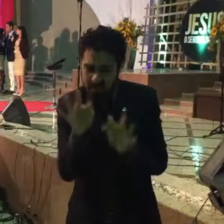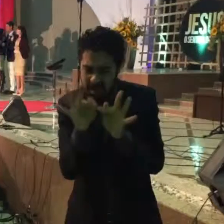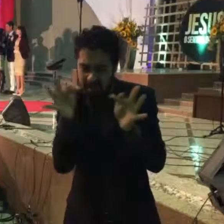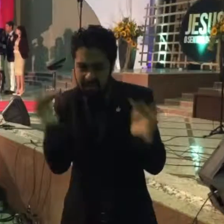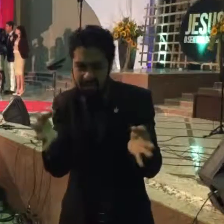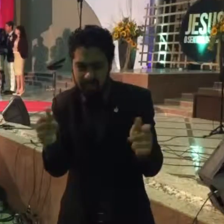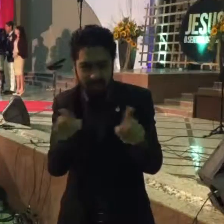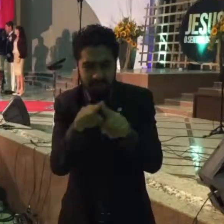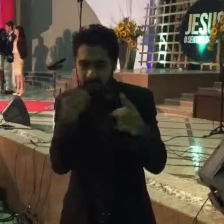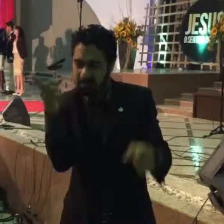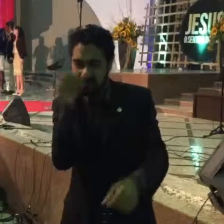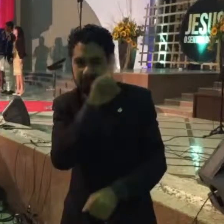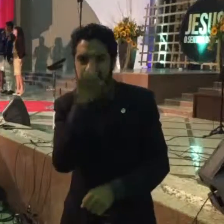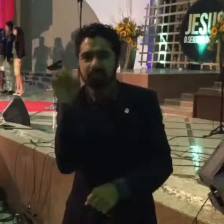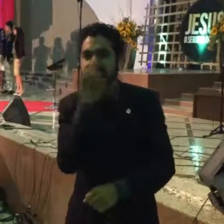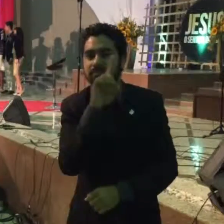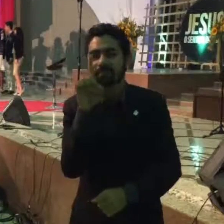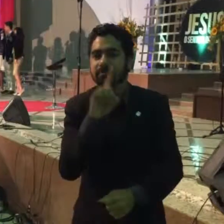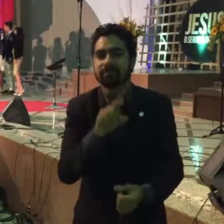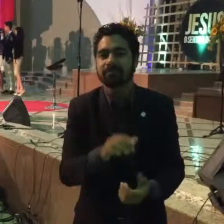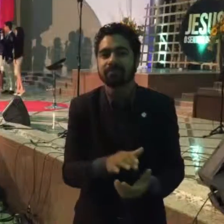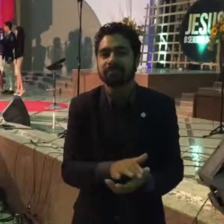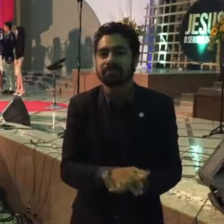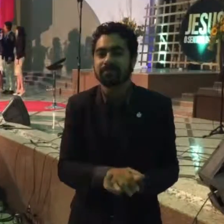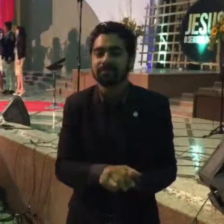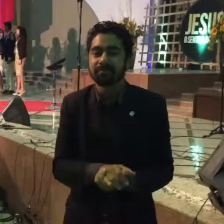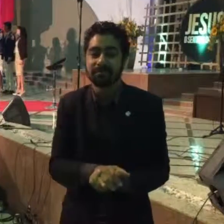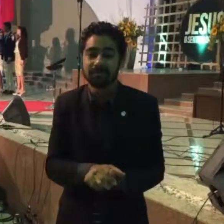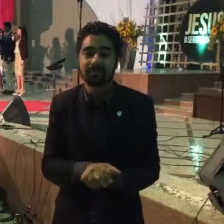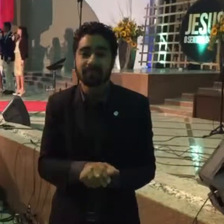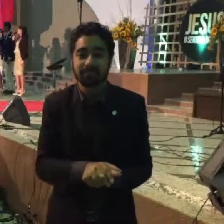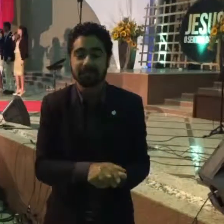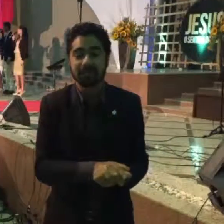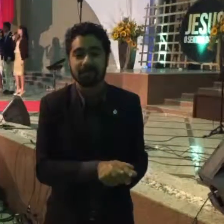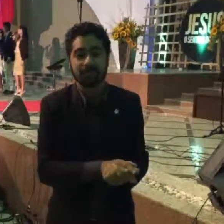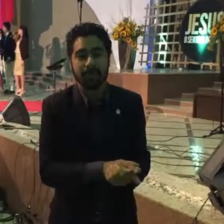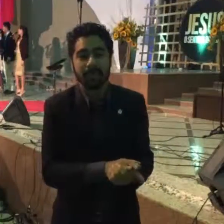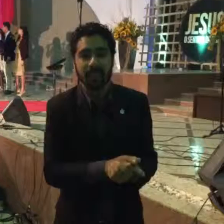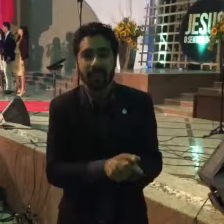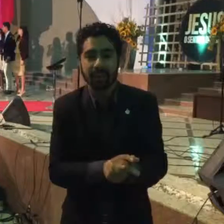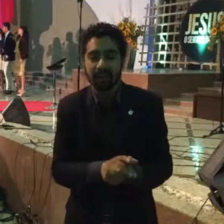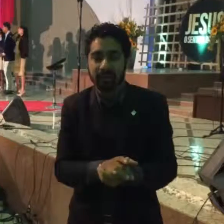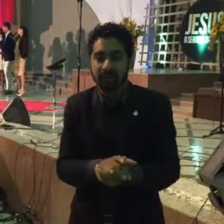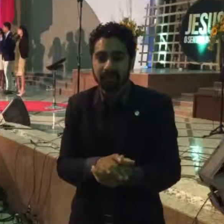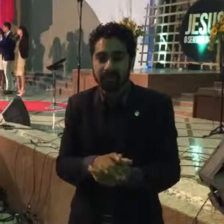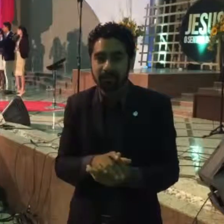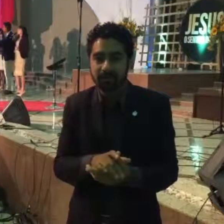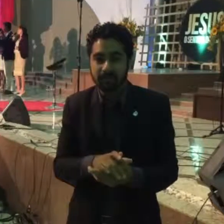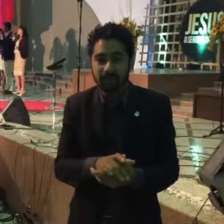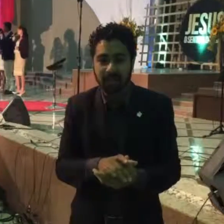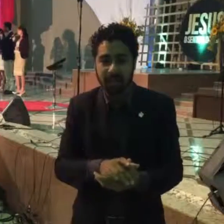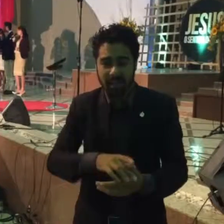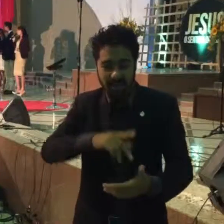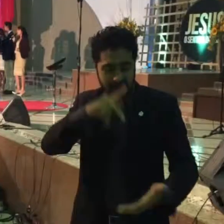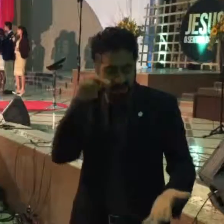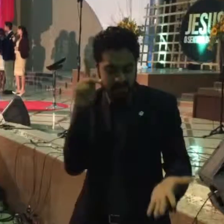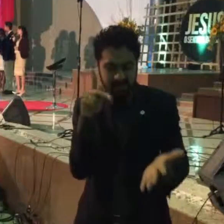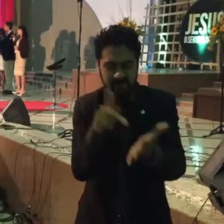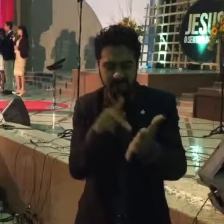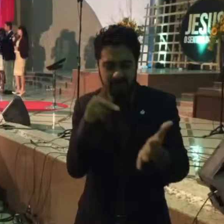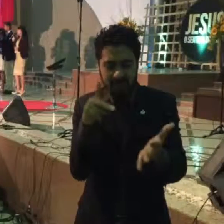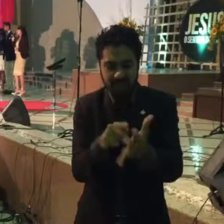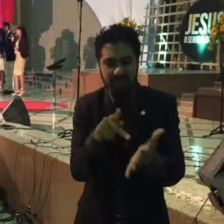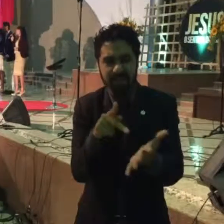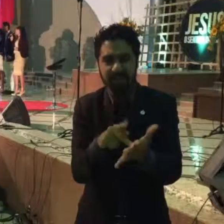coragem, em sempre sonhas de papel Coluna da verdade,